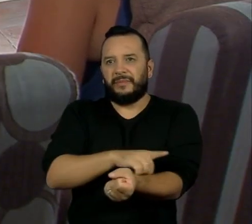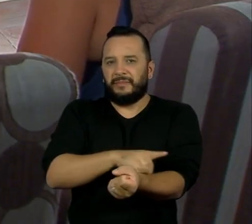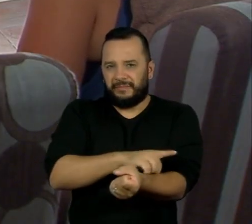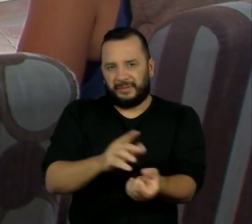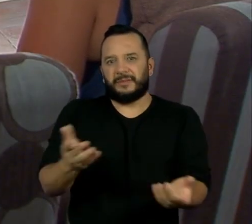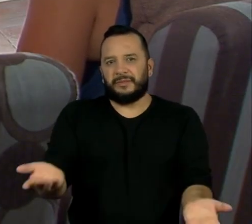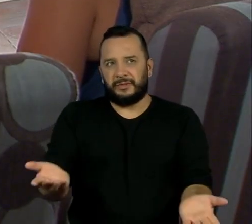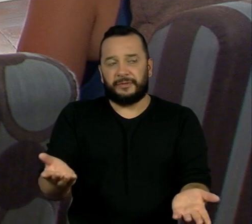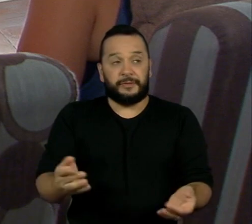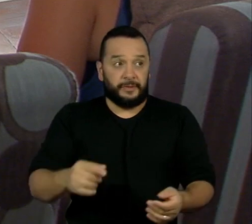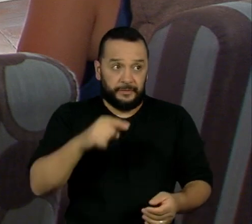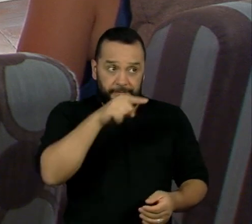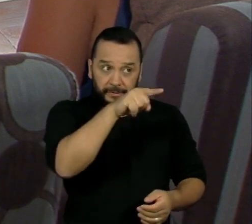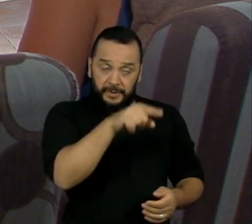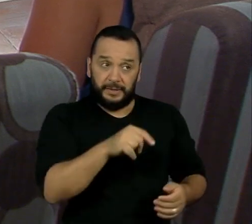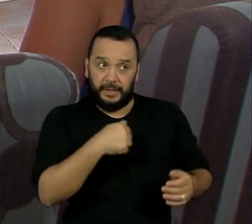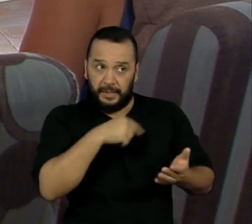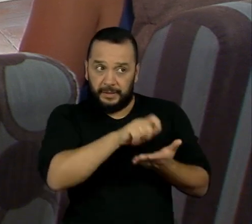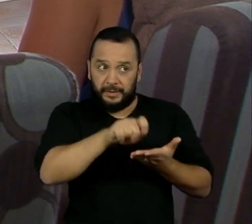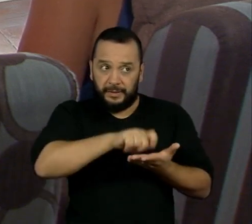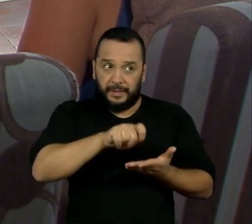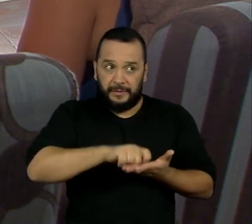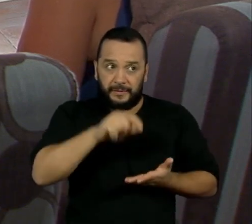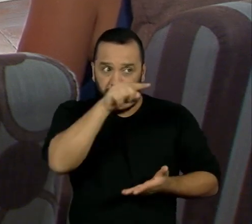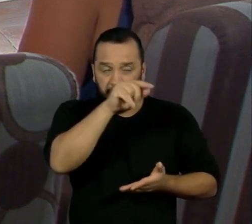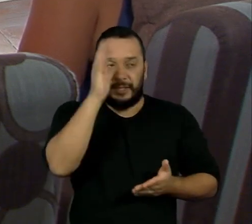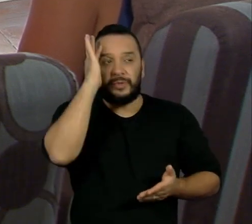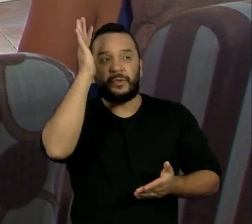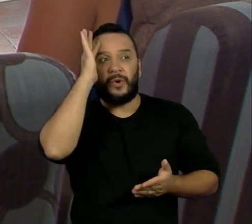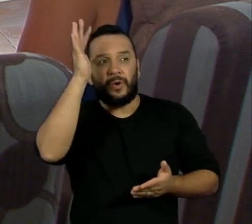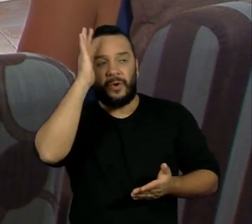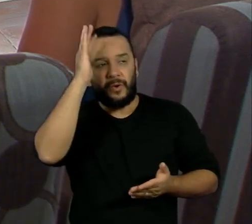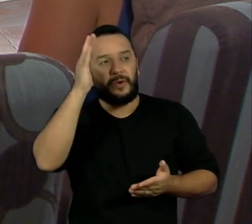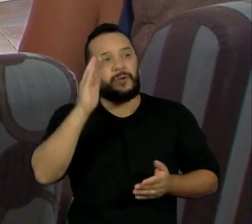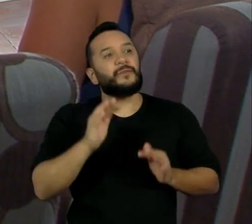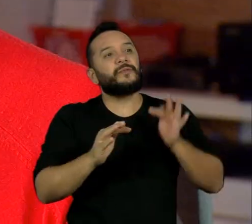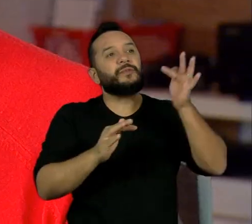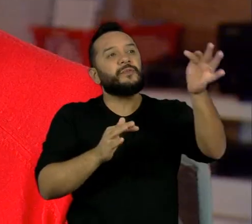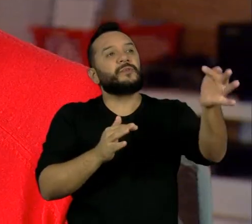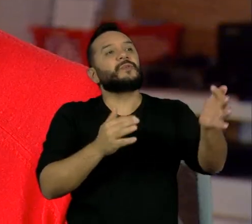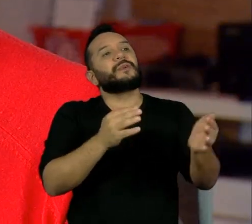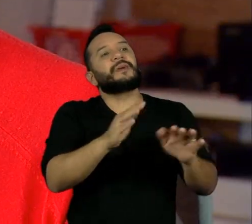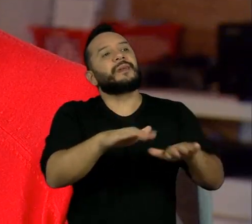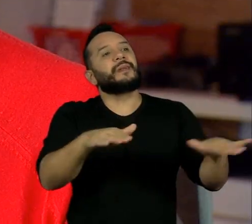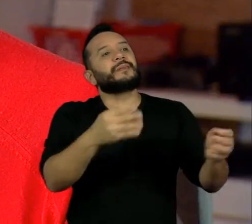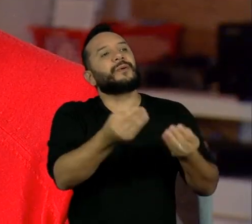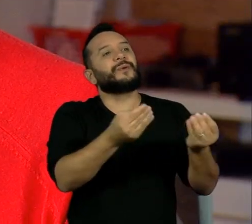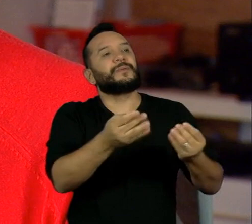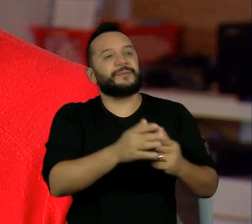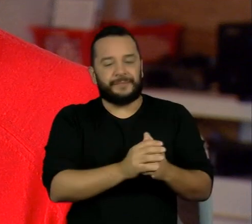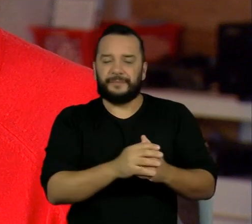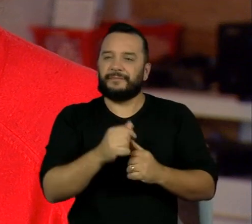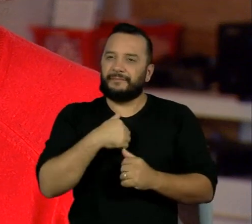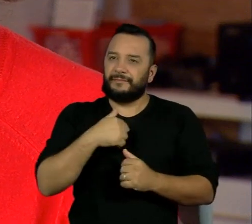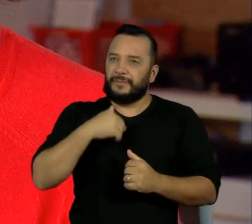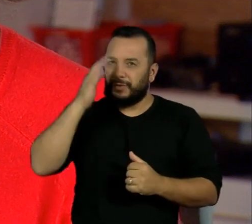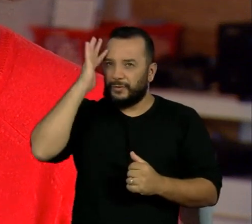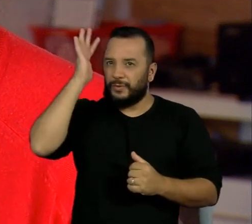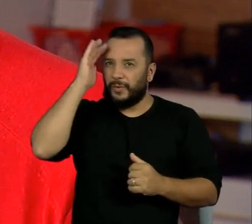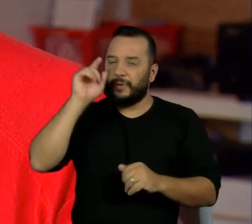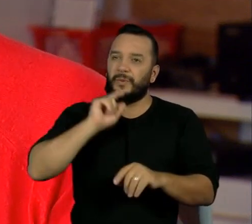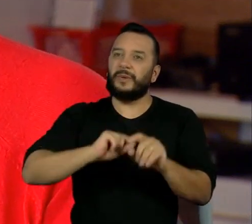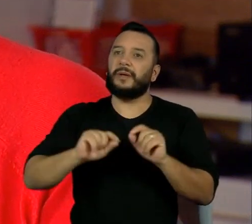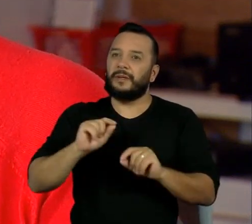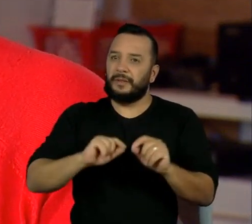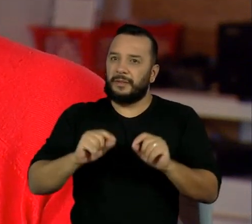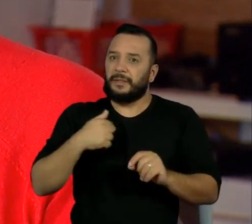certamente vocês sonham algumas coisas para as crianças. Qual é o sonho de vocês? Eu adoraria, assim, saber que daqui a um tempo